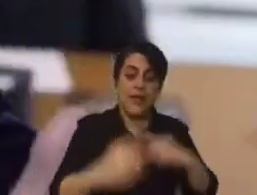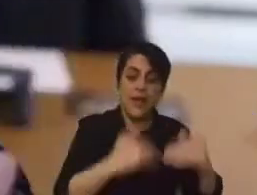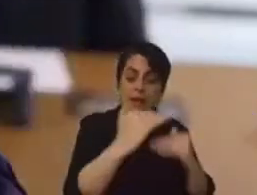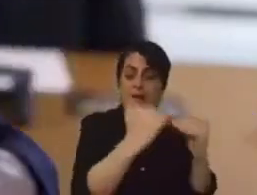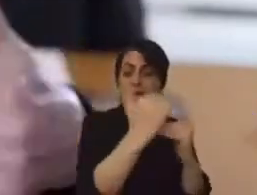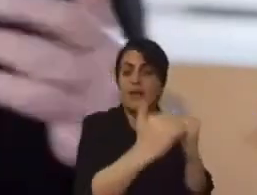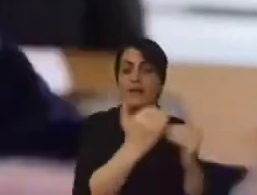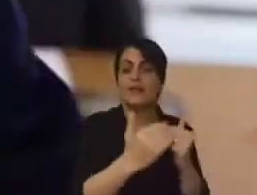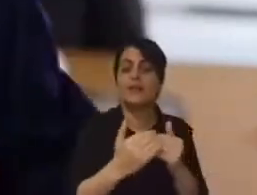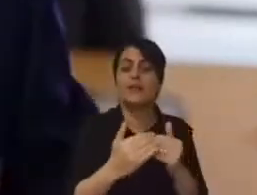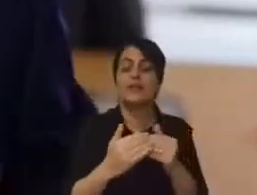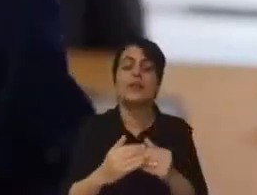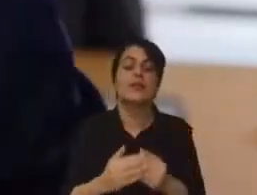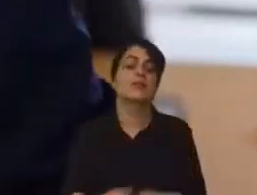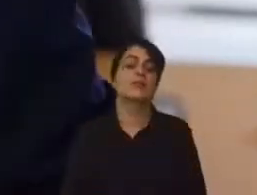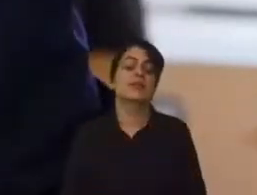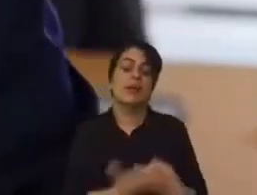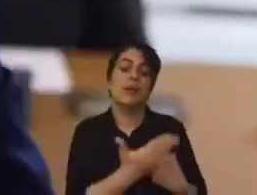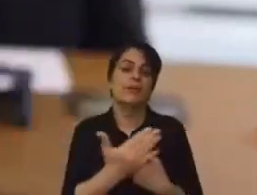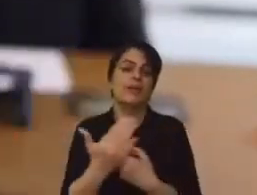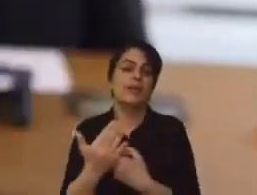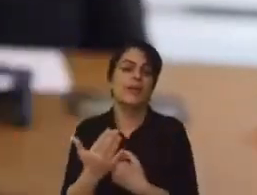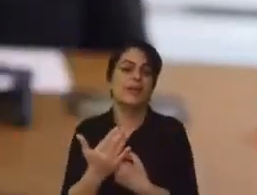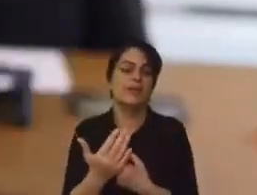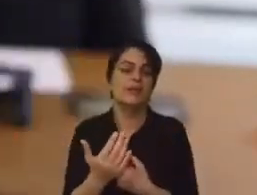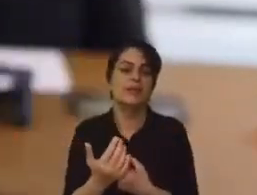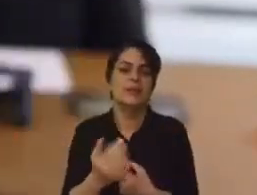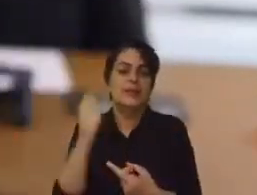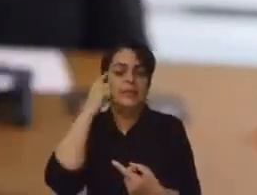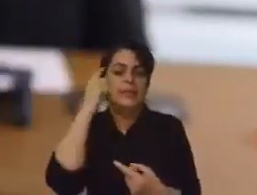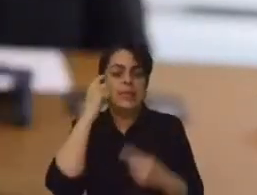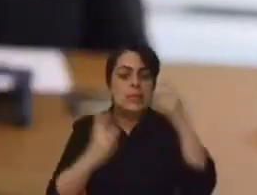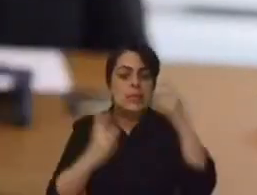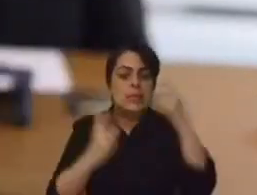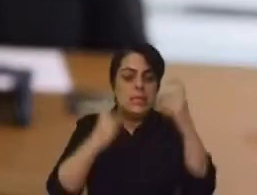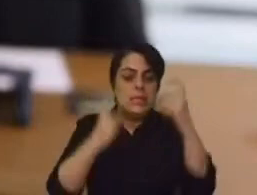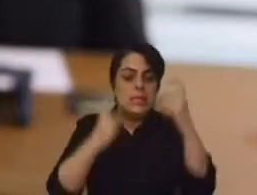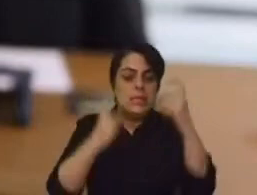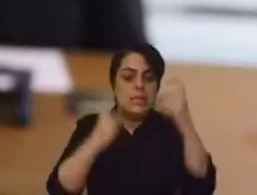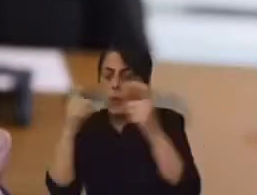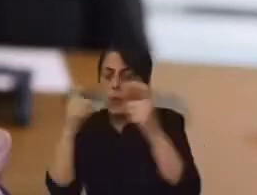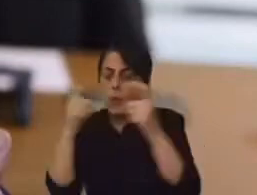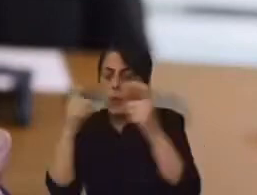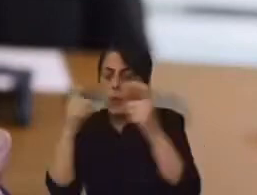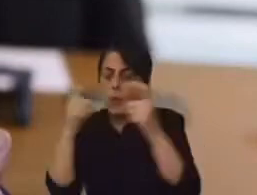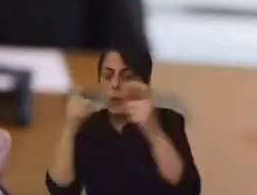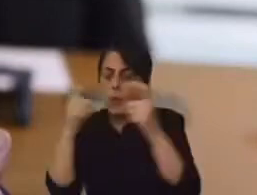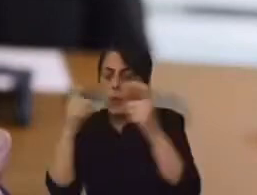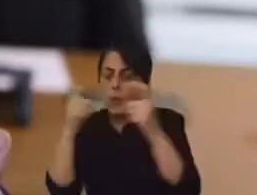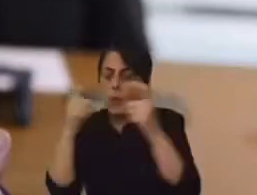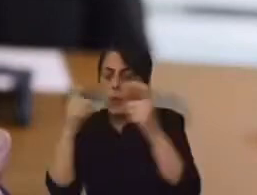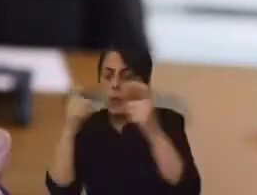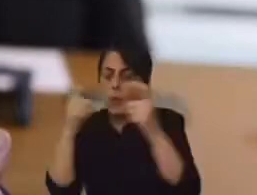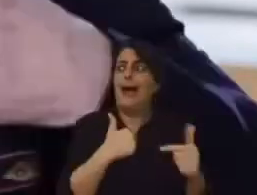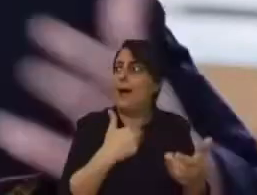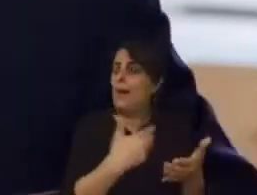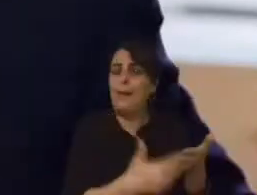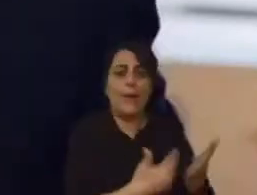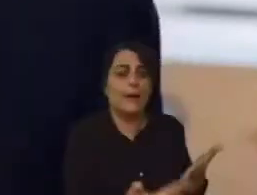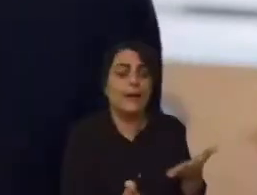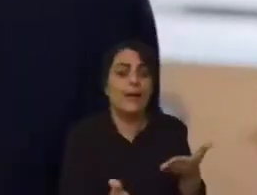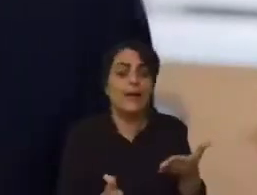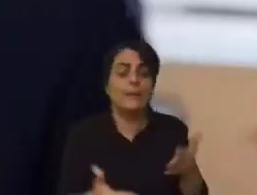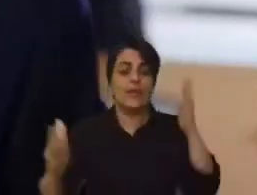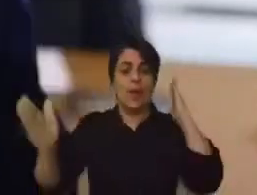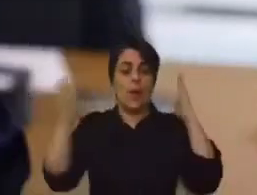nas pessoas. O que, que vai ser do meu emprego? Eu não vou ter mais emprego. Quando inventou-se o trem, os caminhoneiros achavam que não ia ter mais